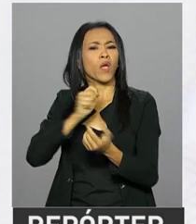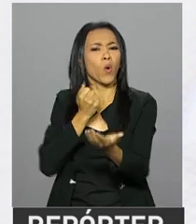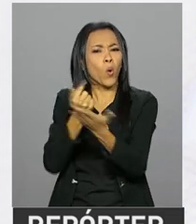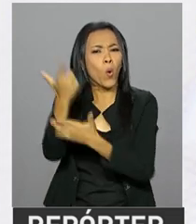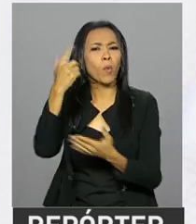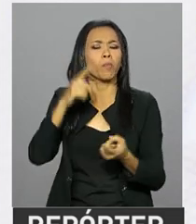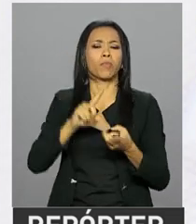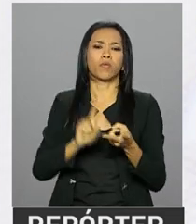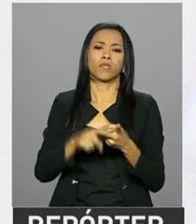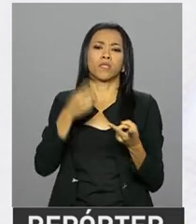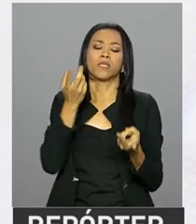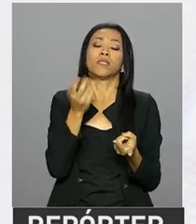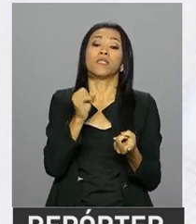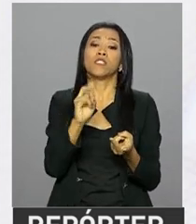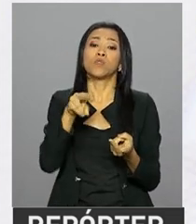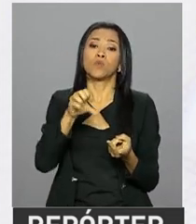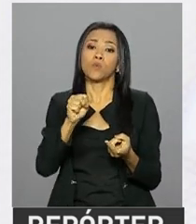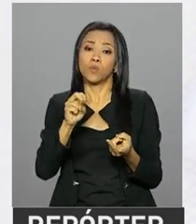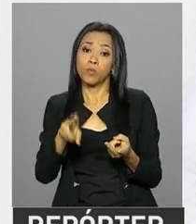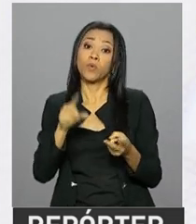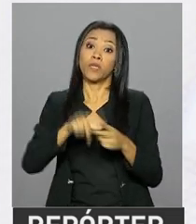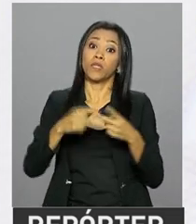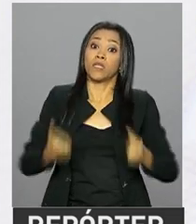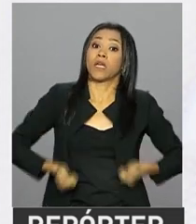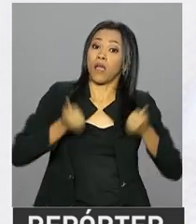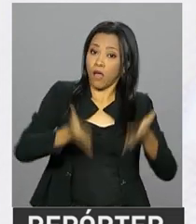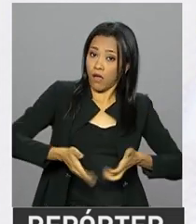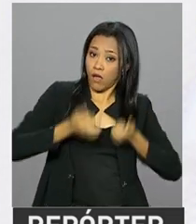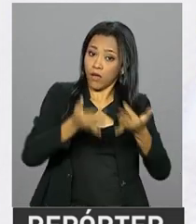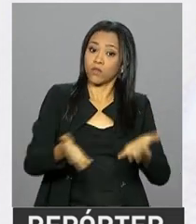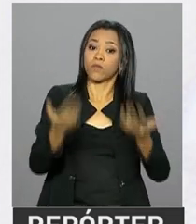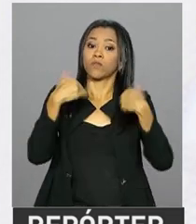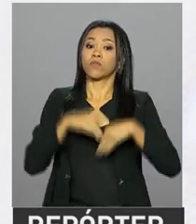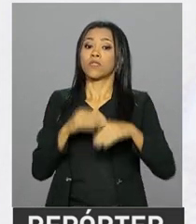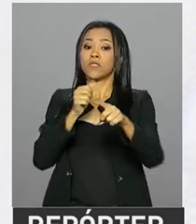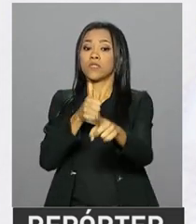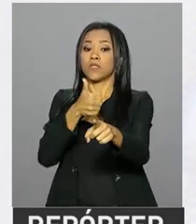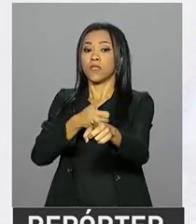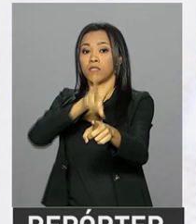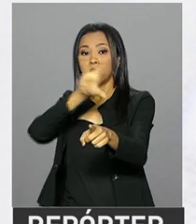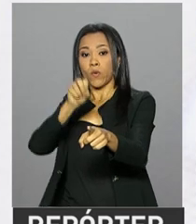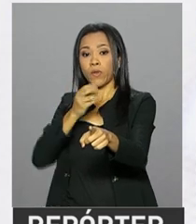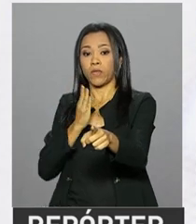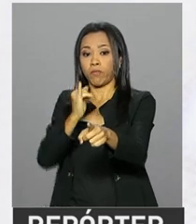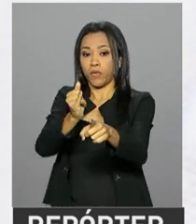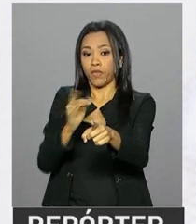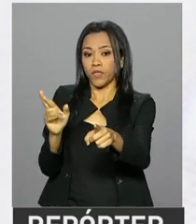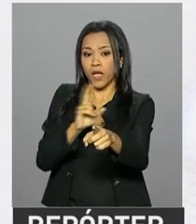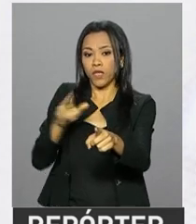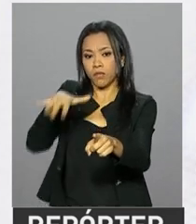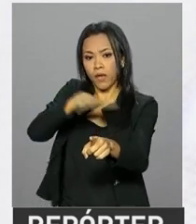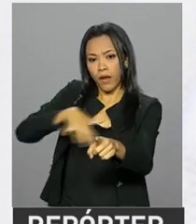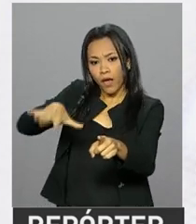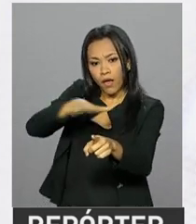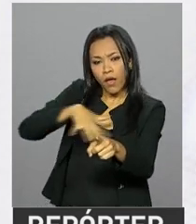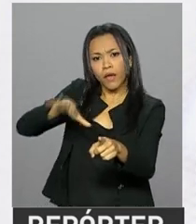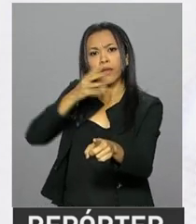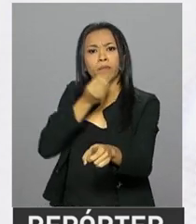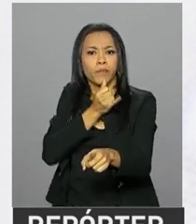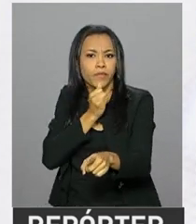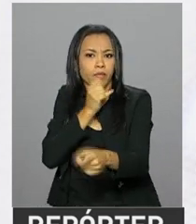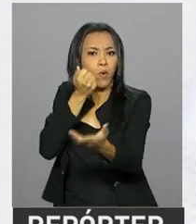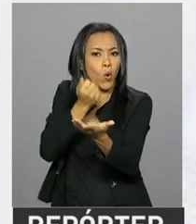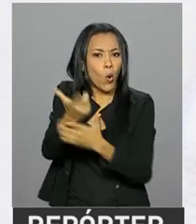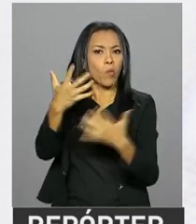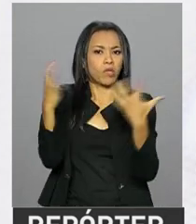insumos e despesas de comercialização, cerca de R50 bilhões deais. Para investimentos, como